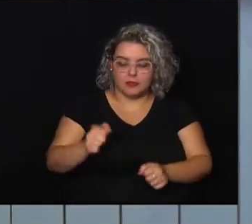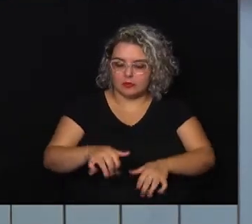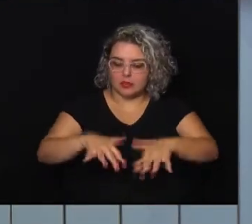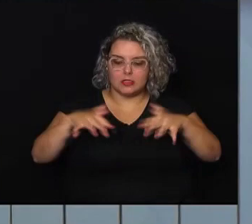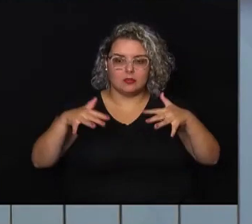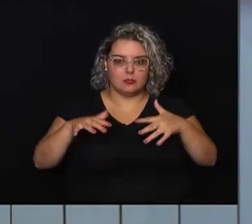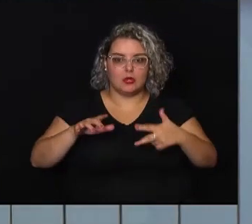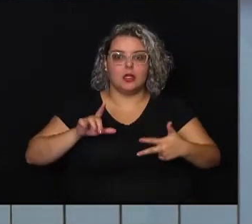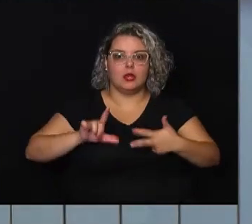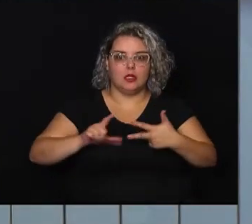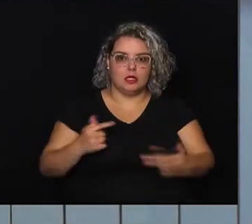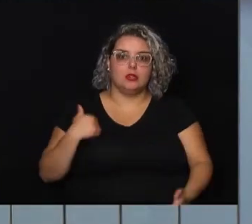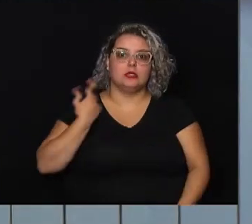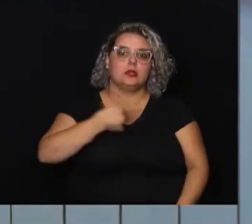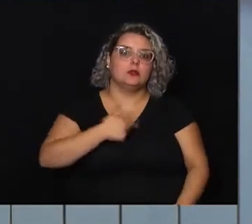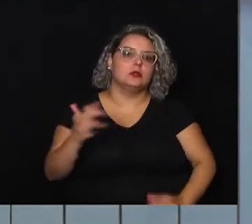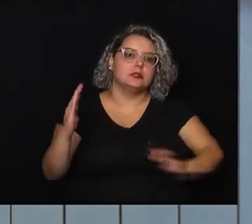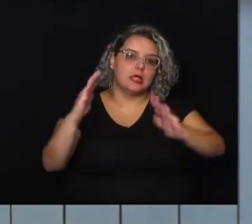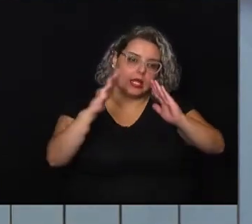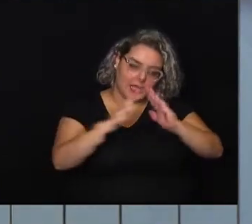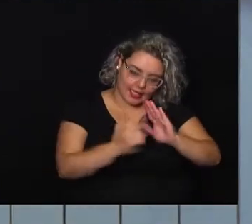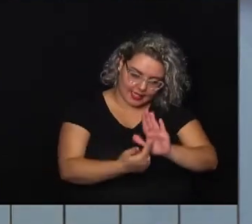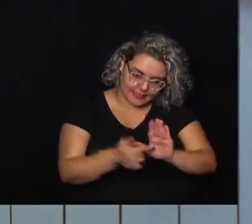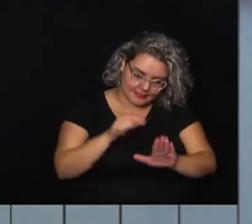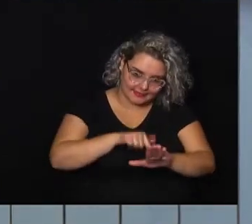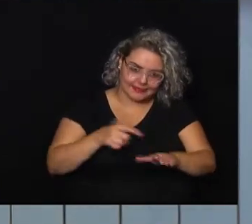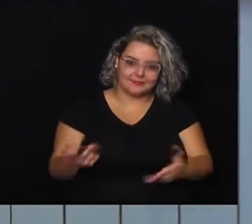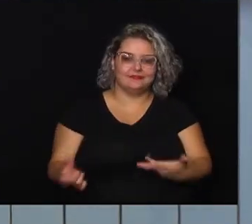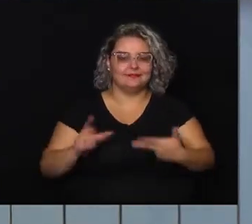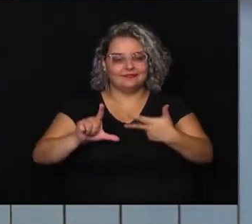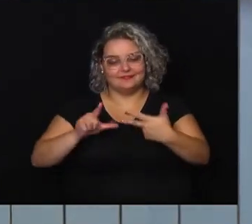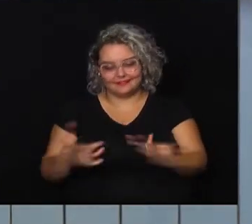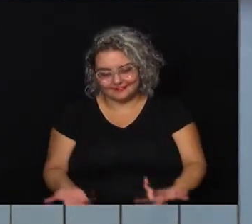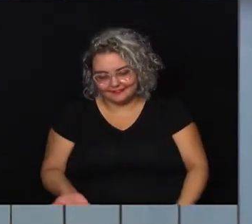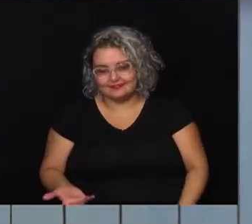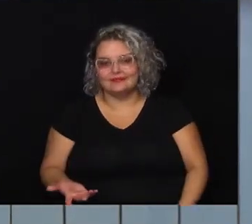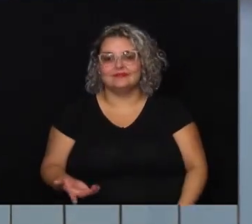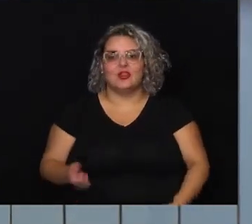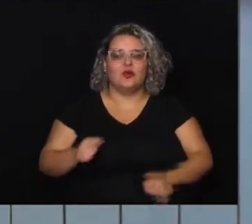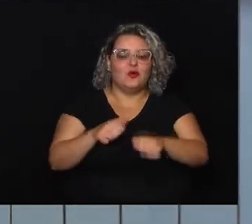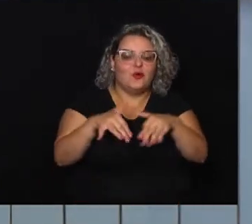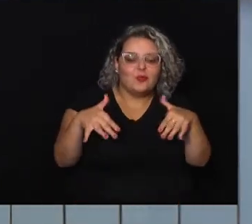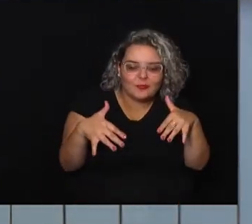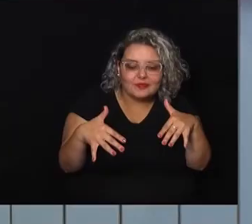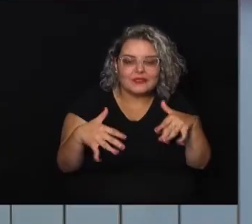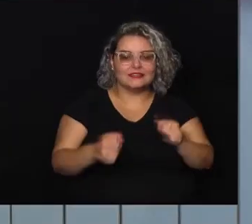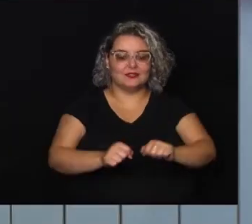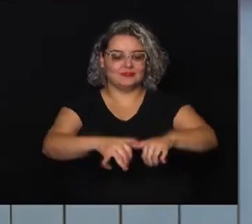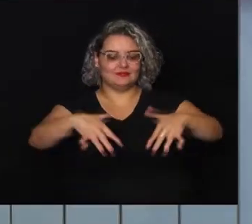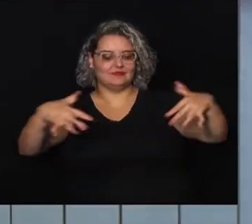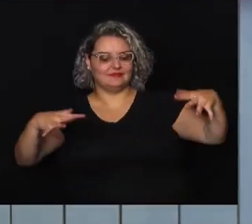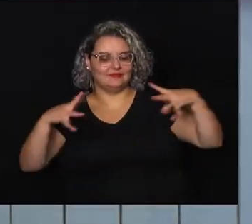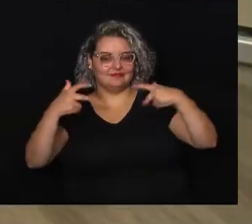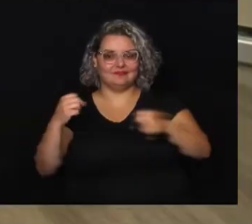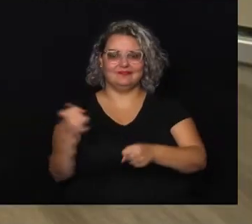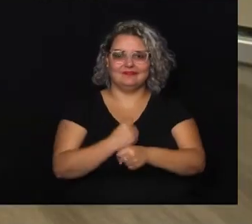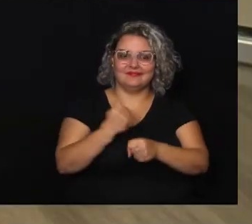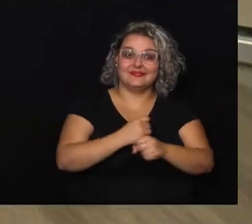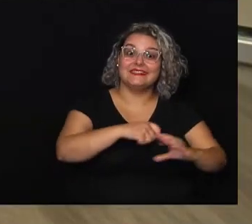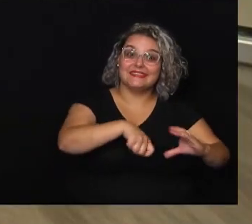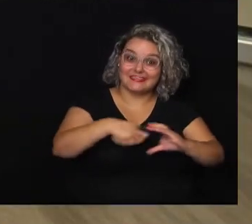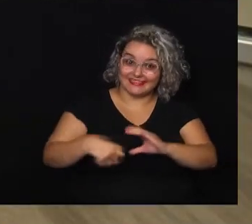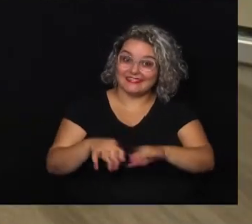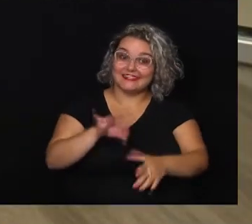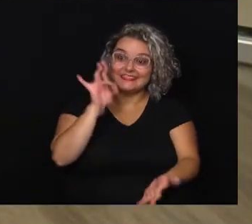legislativa na nossa casa, com o plenário já todo reformado, o plenarinho. E como é bom voltar para o nosso estúdio original aqui